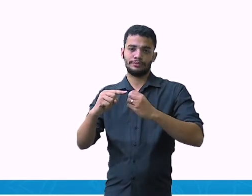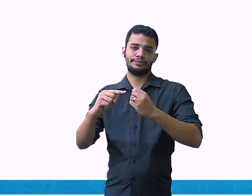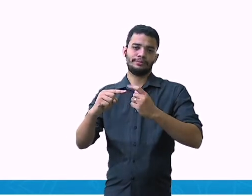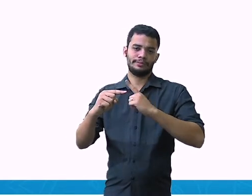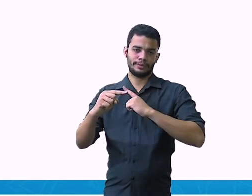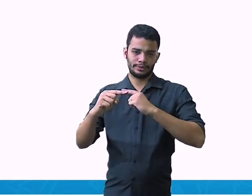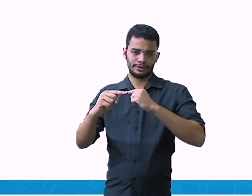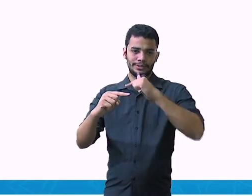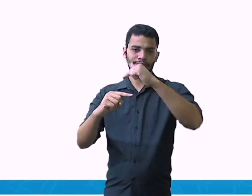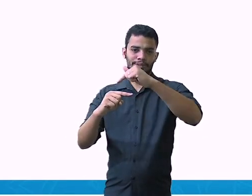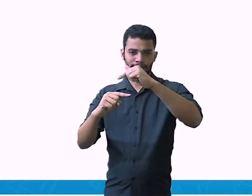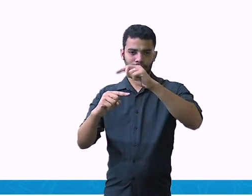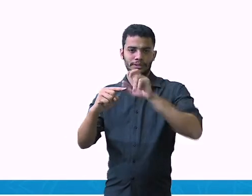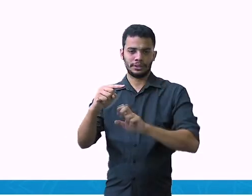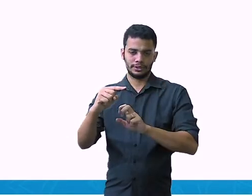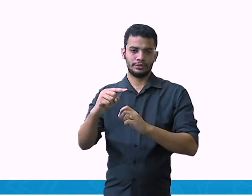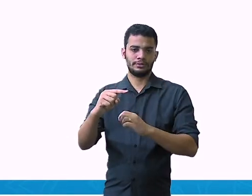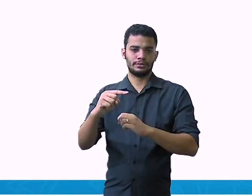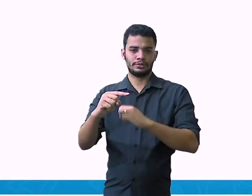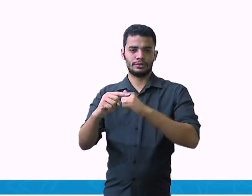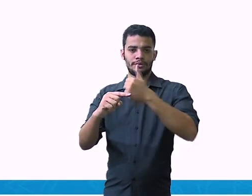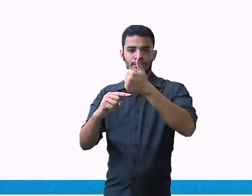quintos, 15